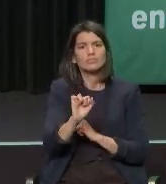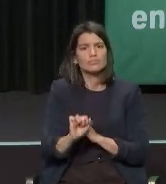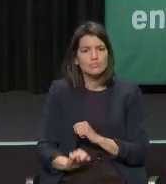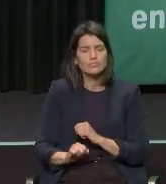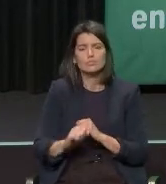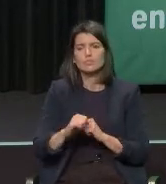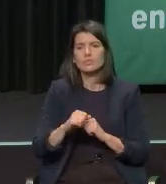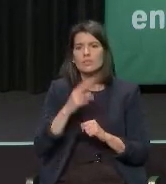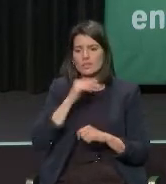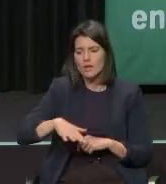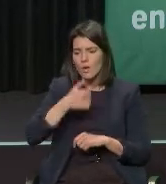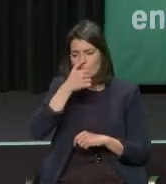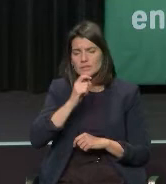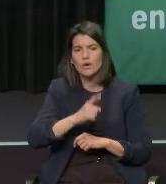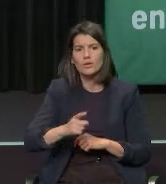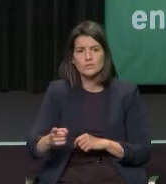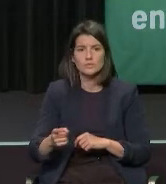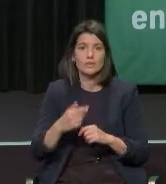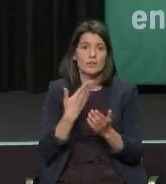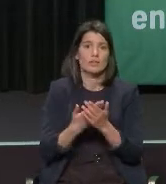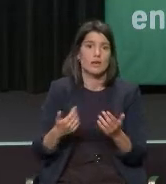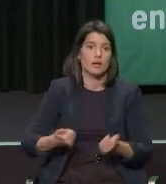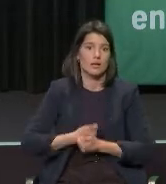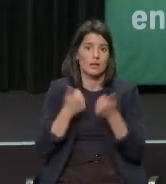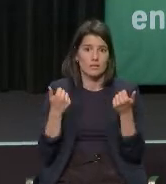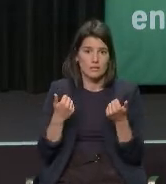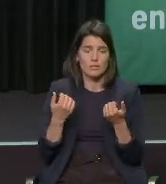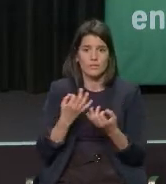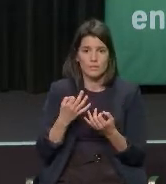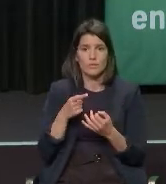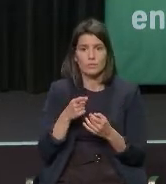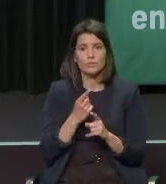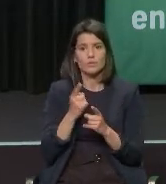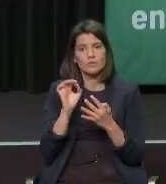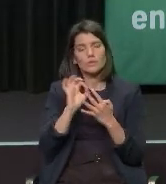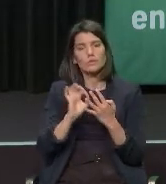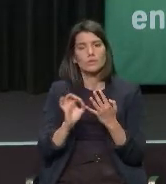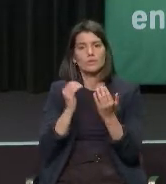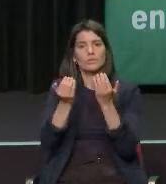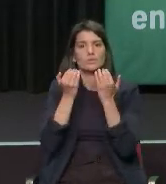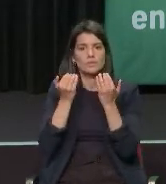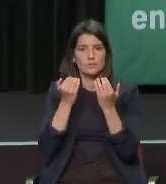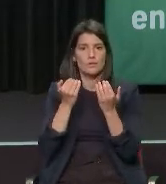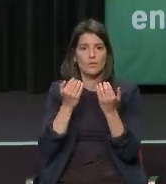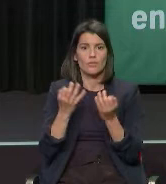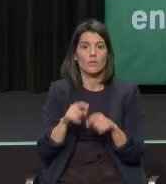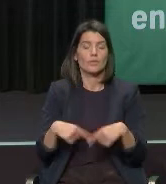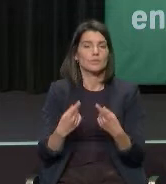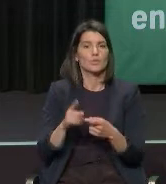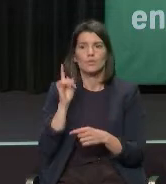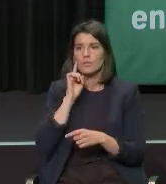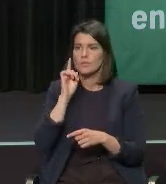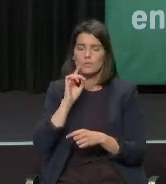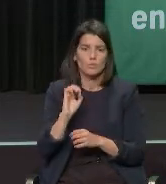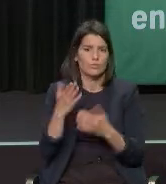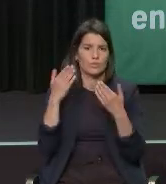da ocupação de solo e termos aí grandes ganhos que também são em termos de pormenor da informação, que são depois essenciais